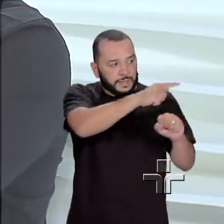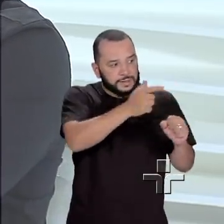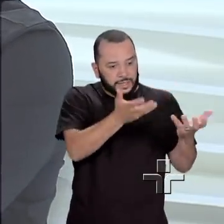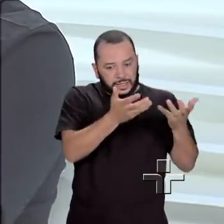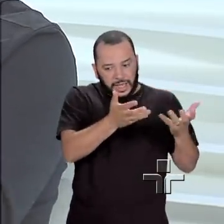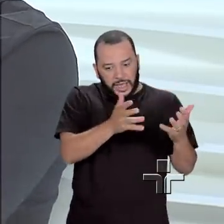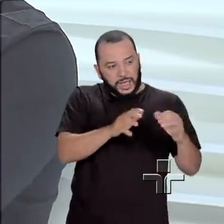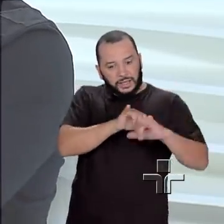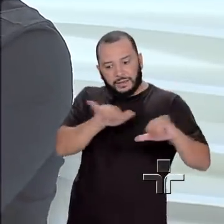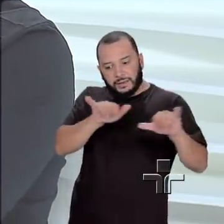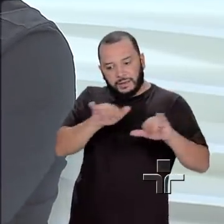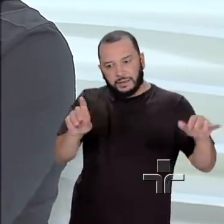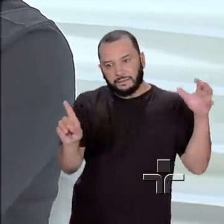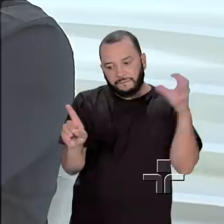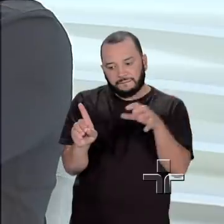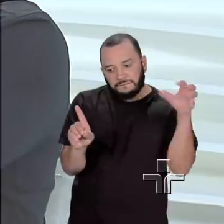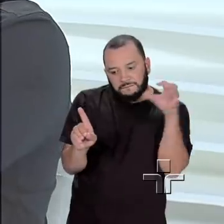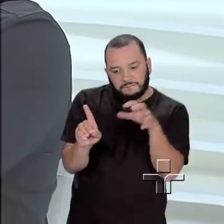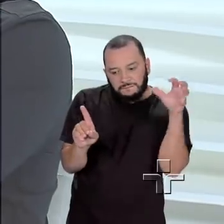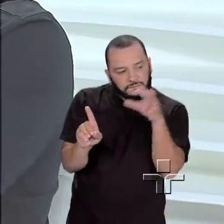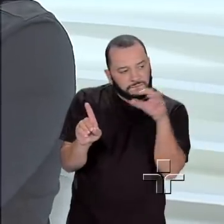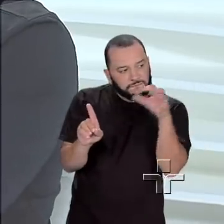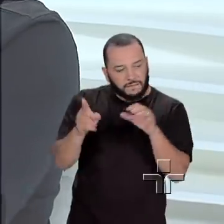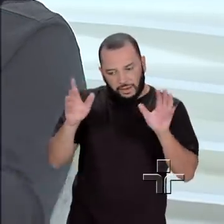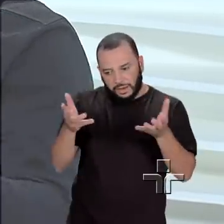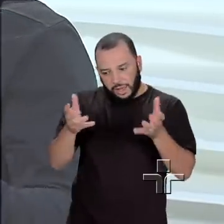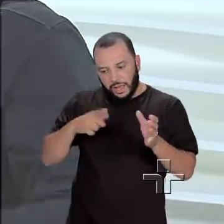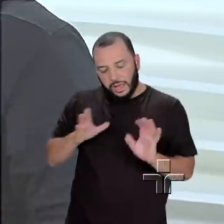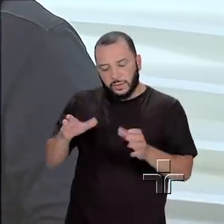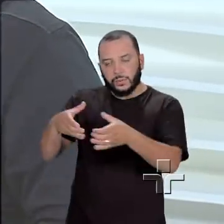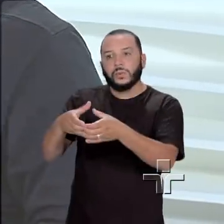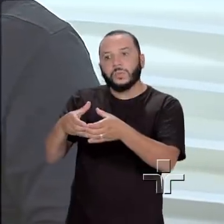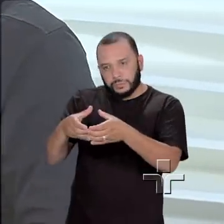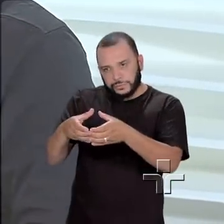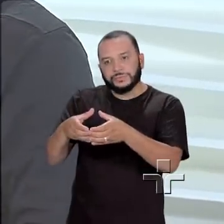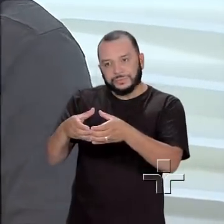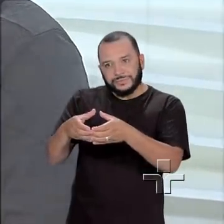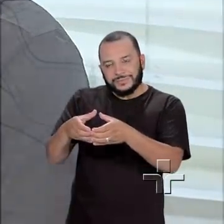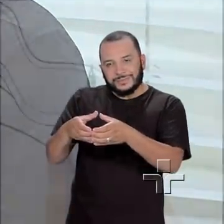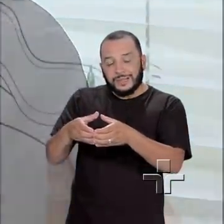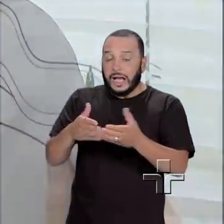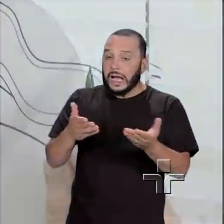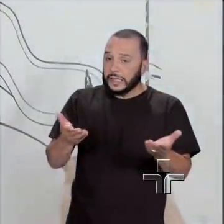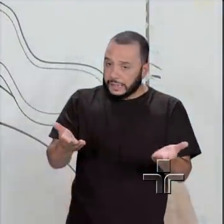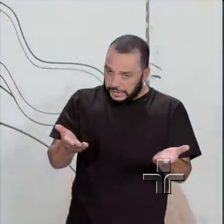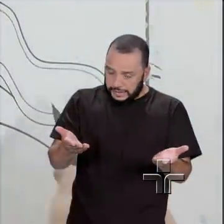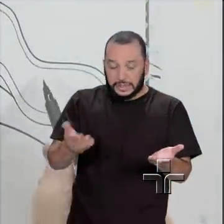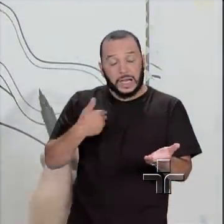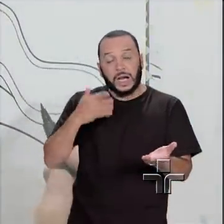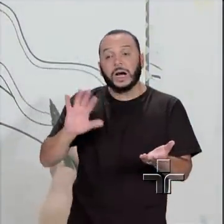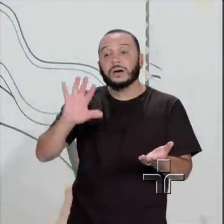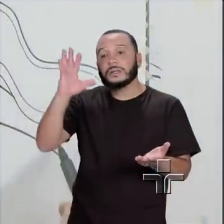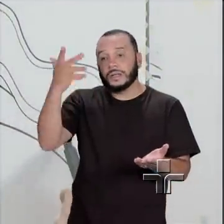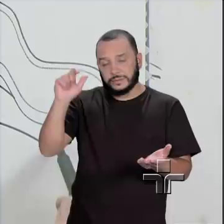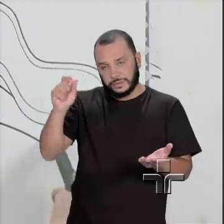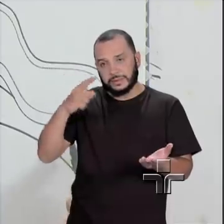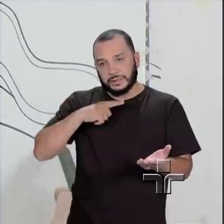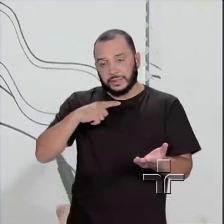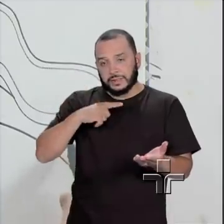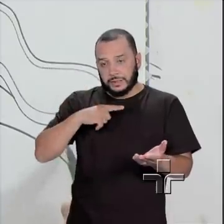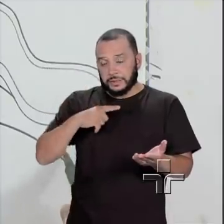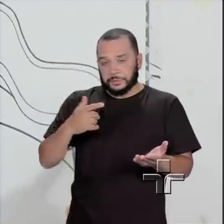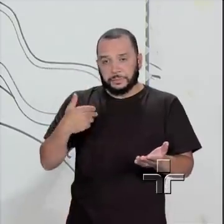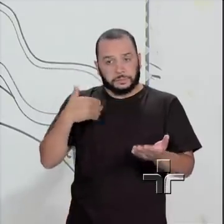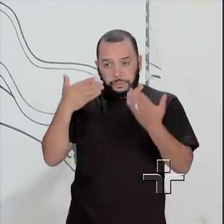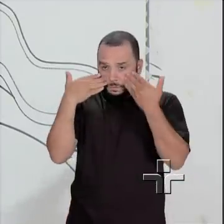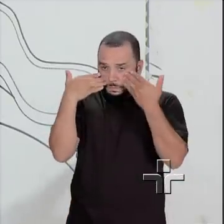de vendas, de comportamento dessas pessoas, aí você abriu um rombo monumental no que a gente podia